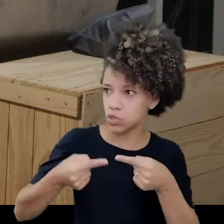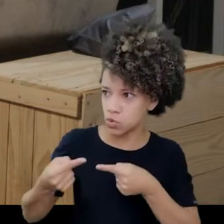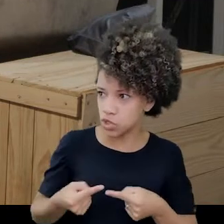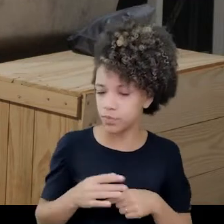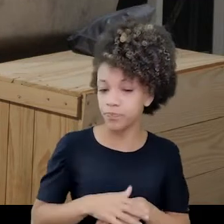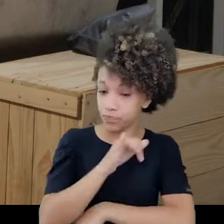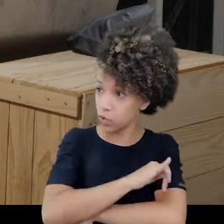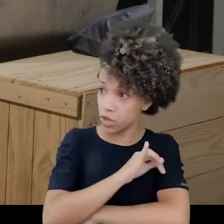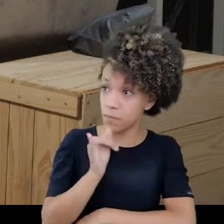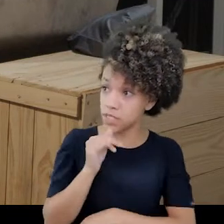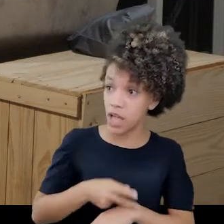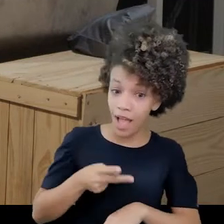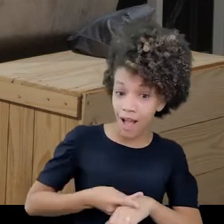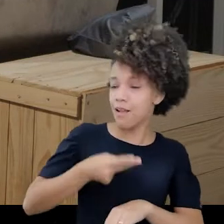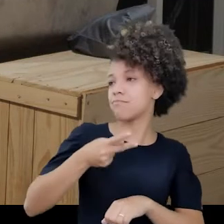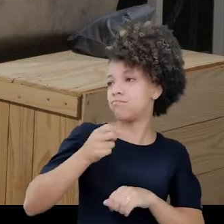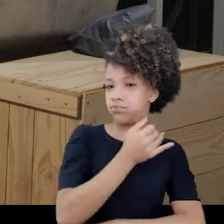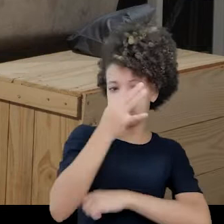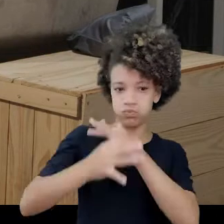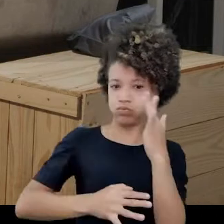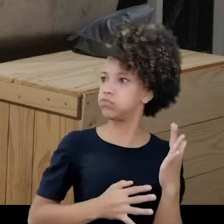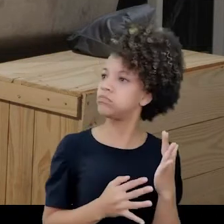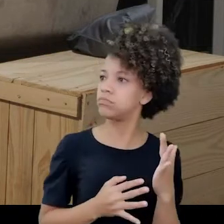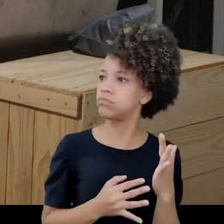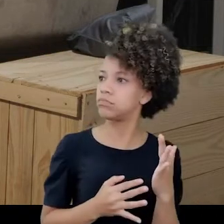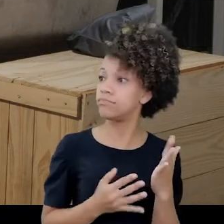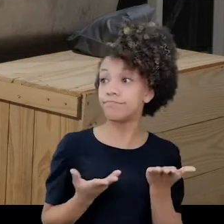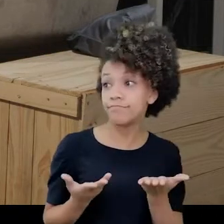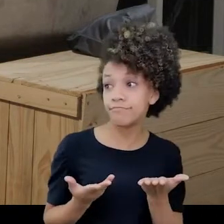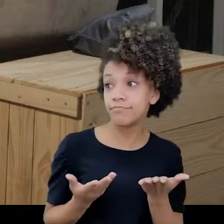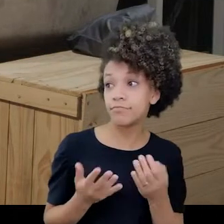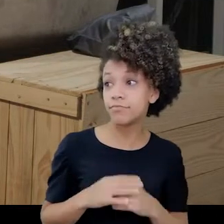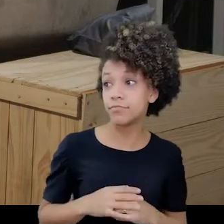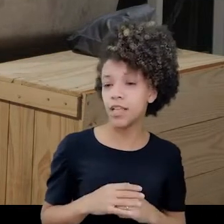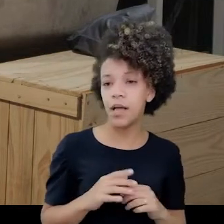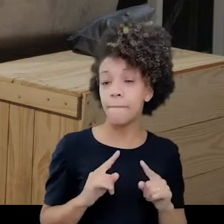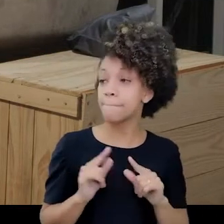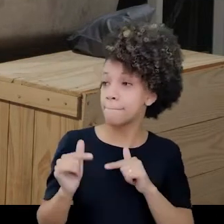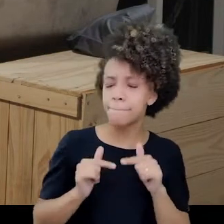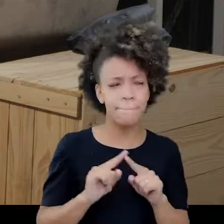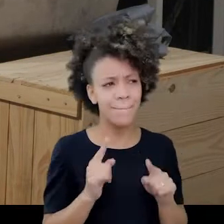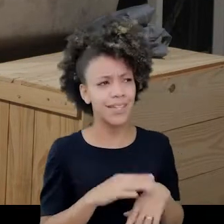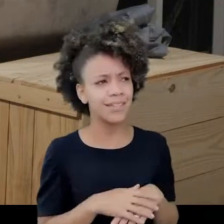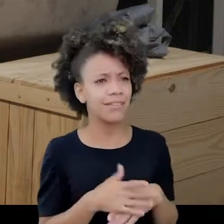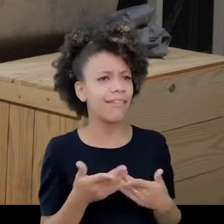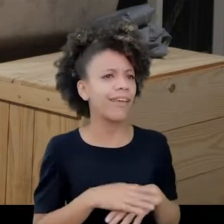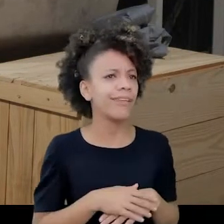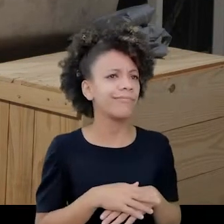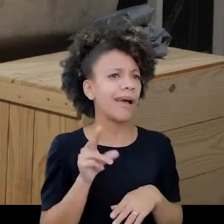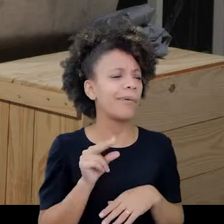inteiro tá discutindo o Rio hoje poderia ser campeão de reflorestamento de Mata Atlântica Oi Bruna você está trabalhando está